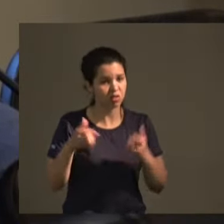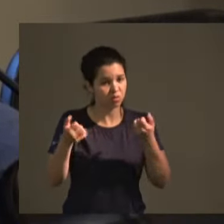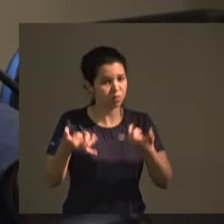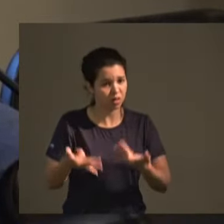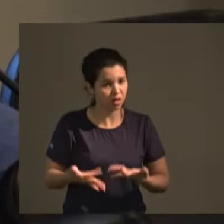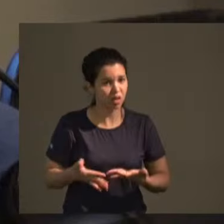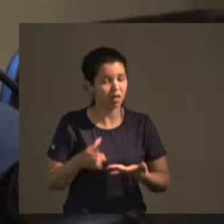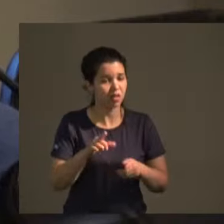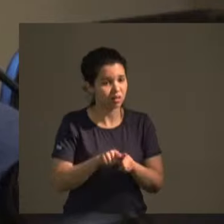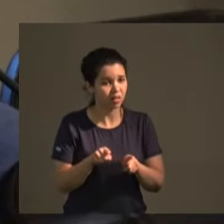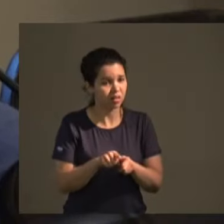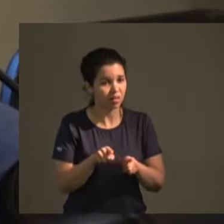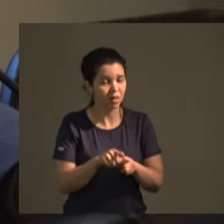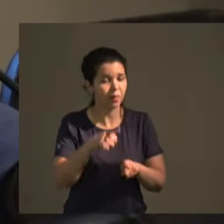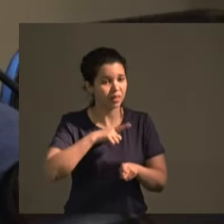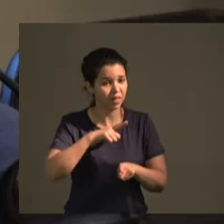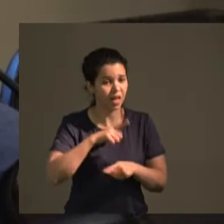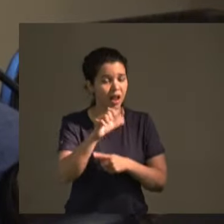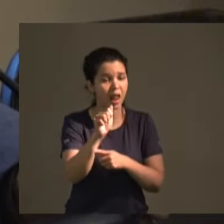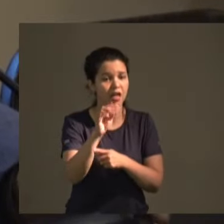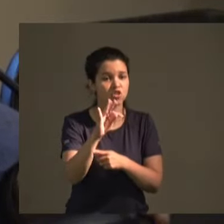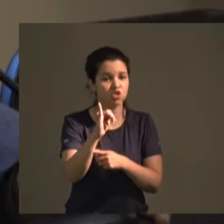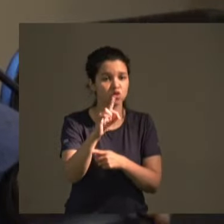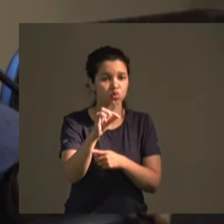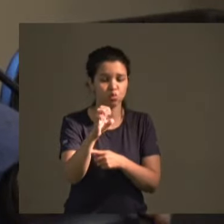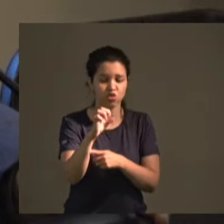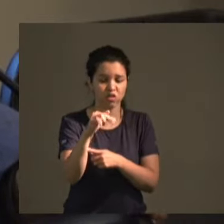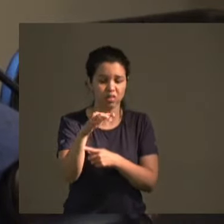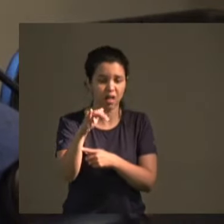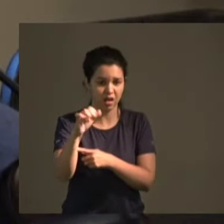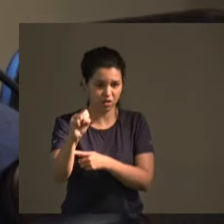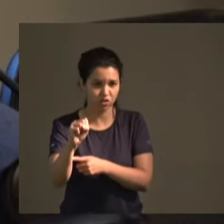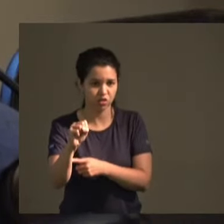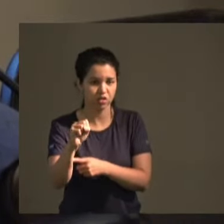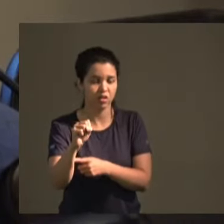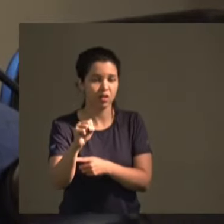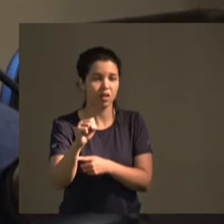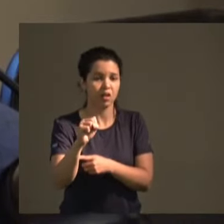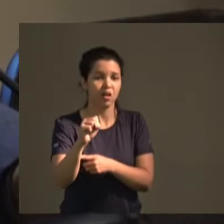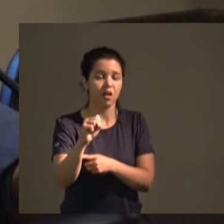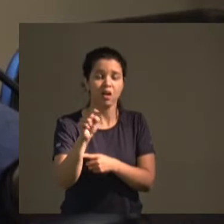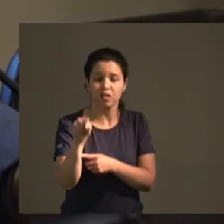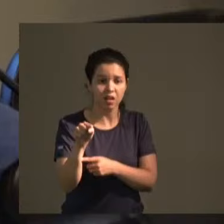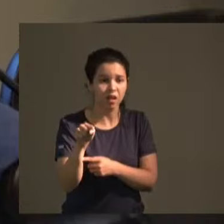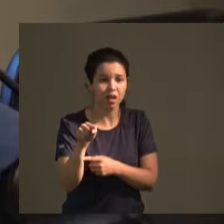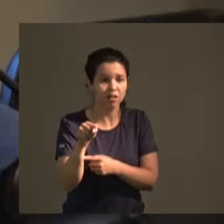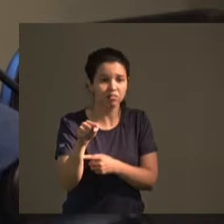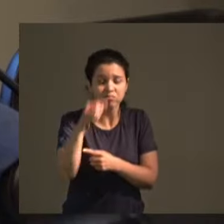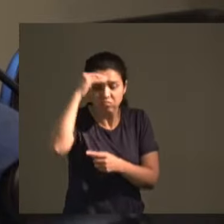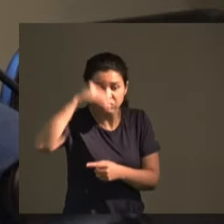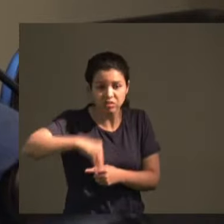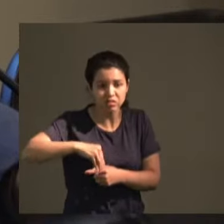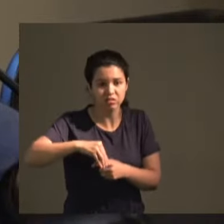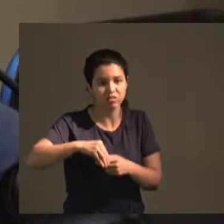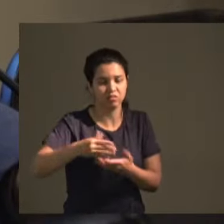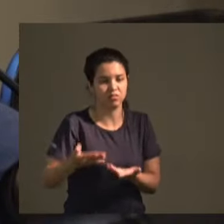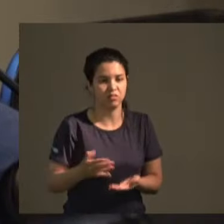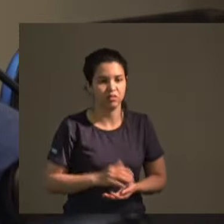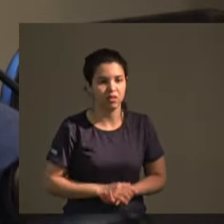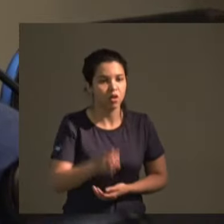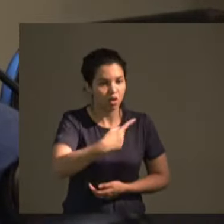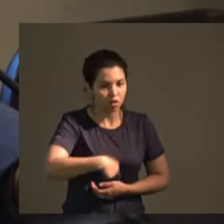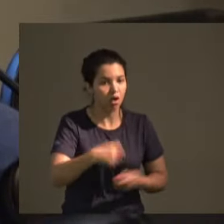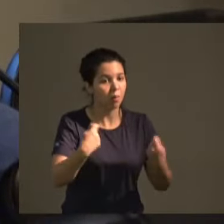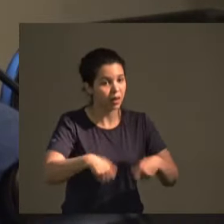barreiras atitudinais. Tá? Por isso que ele não ficou lá. Então, a gente precisa, temos que mudar a forma de